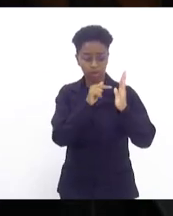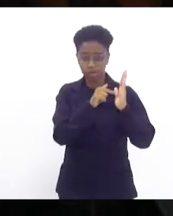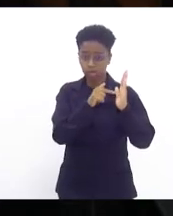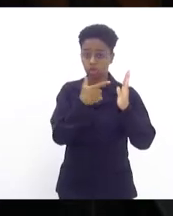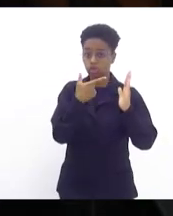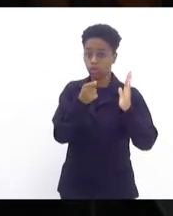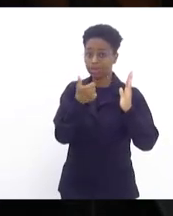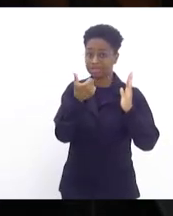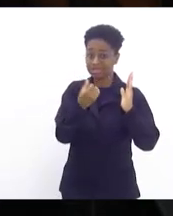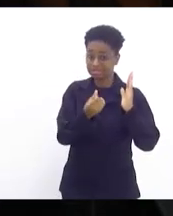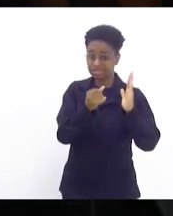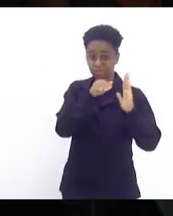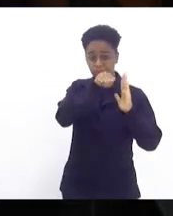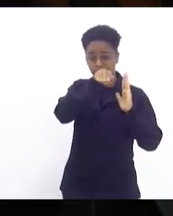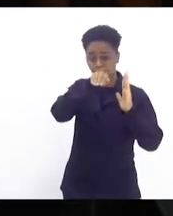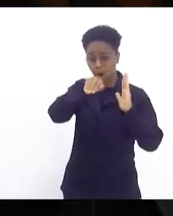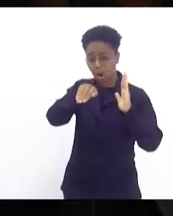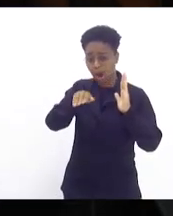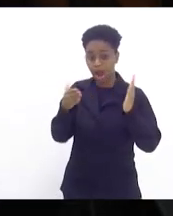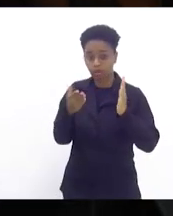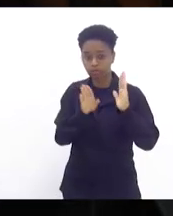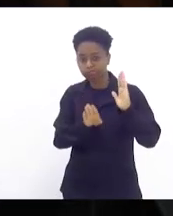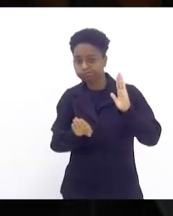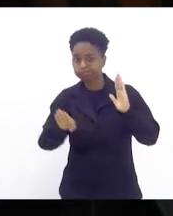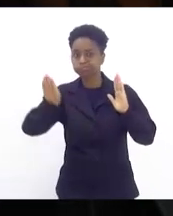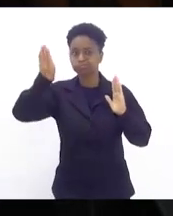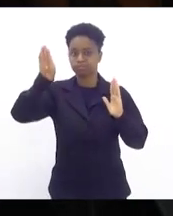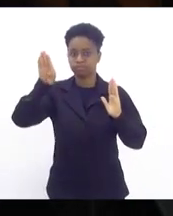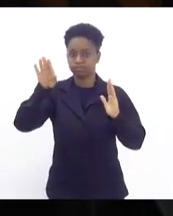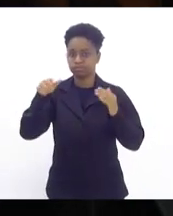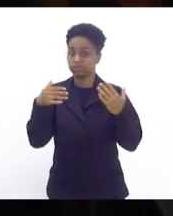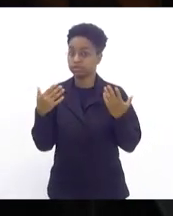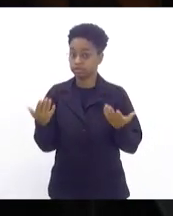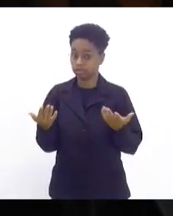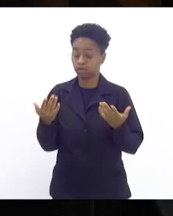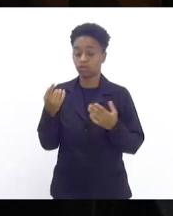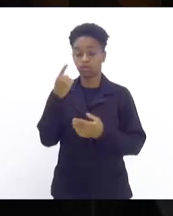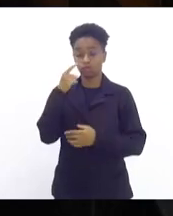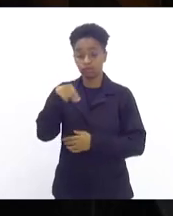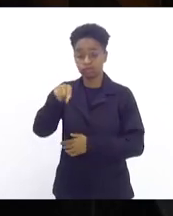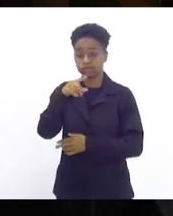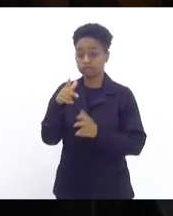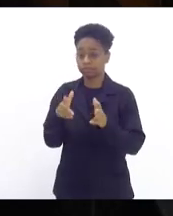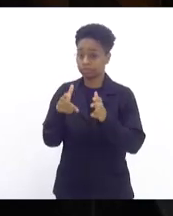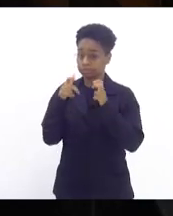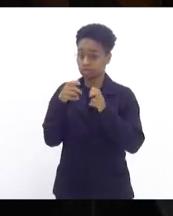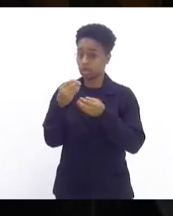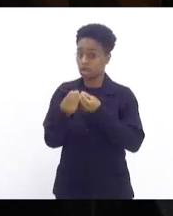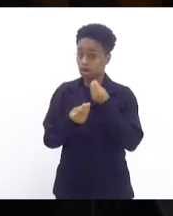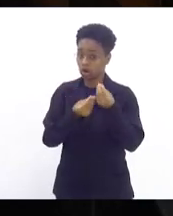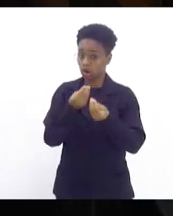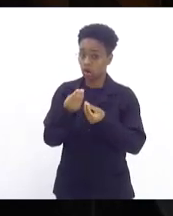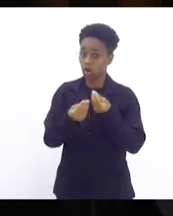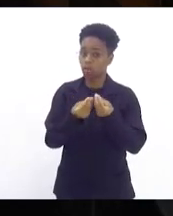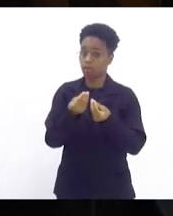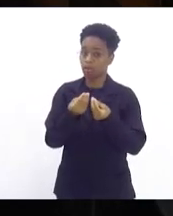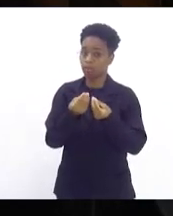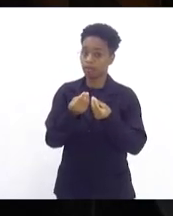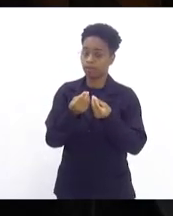desde 2016 veja como a força da mecanização